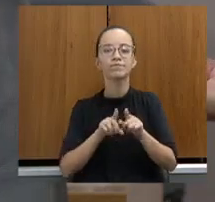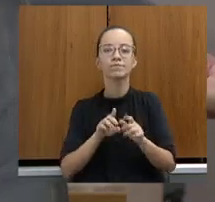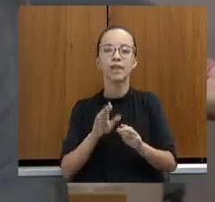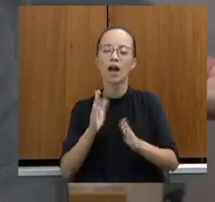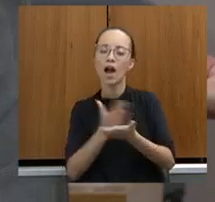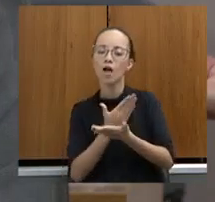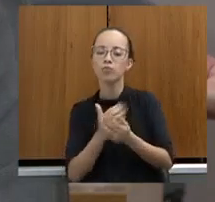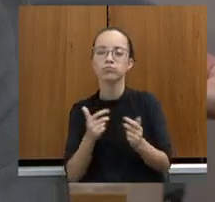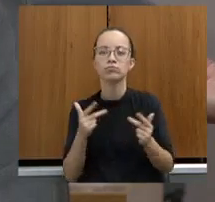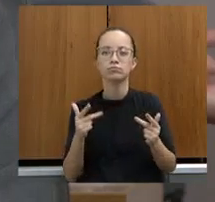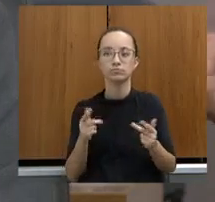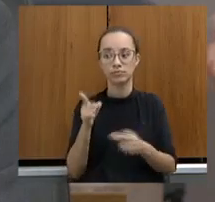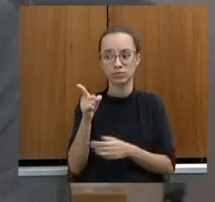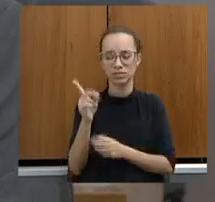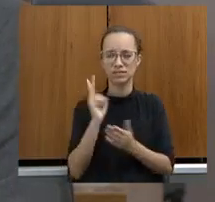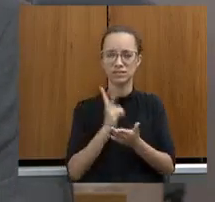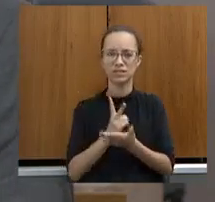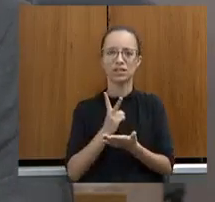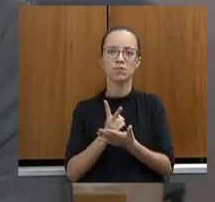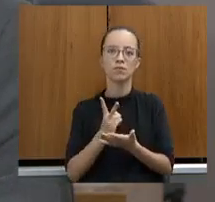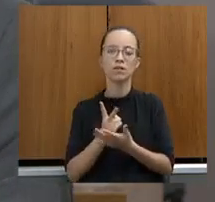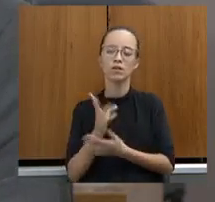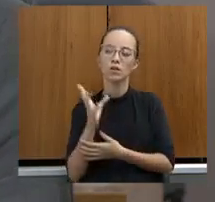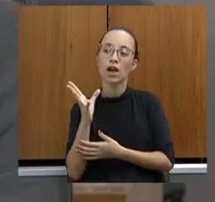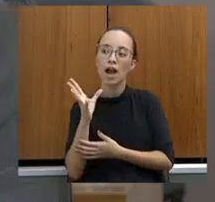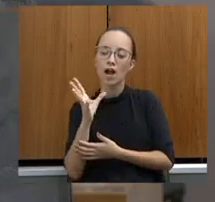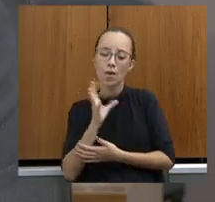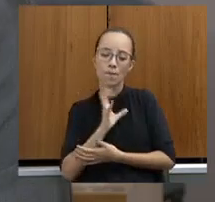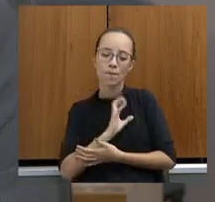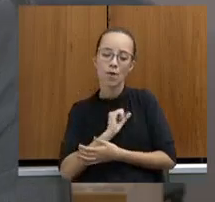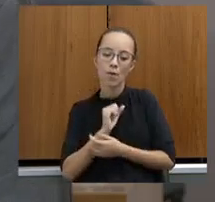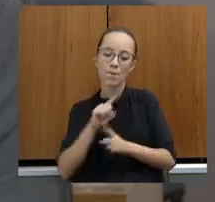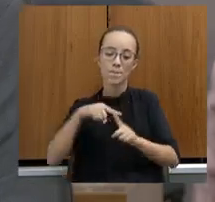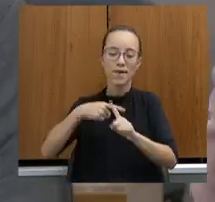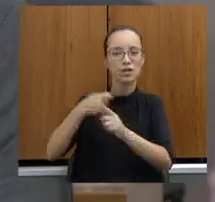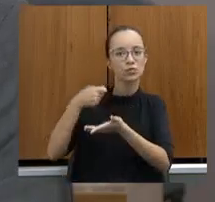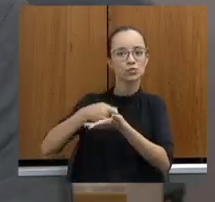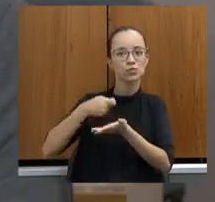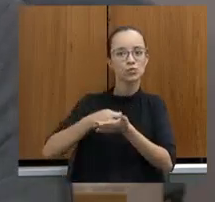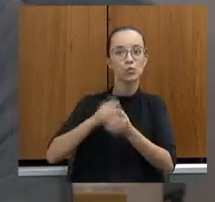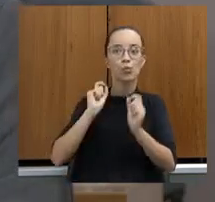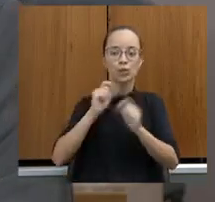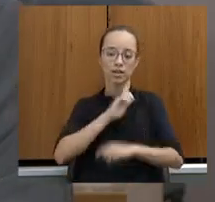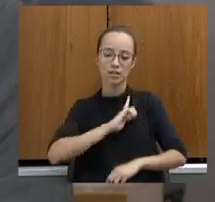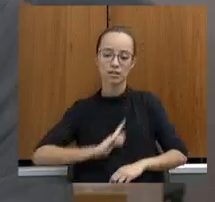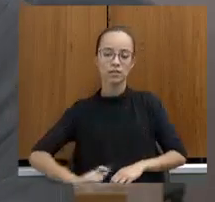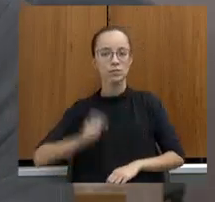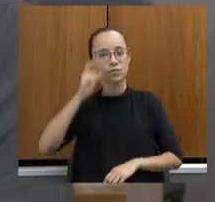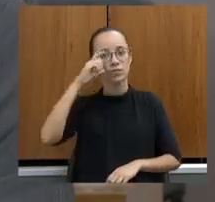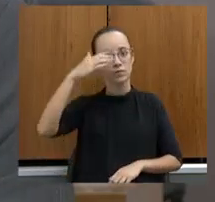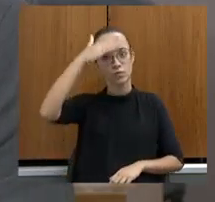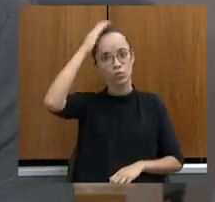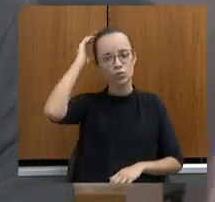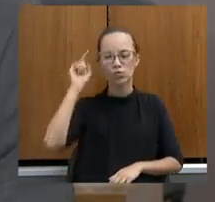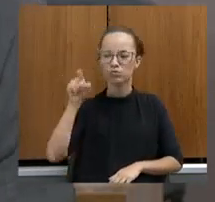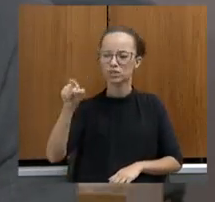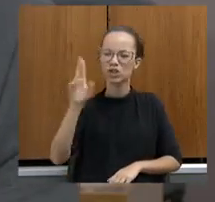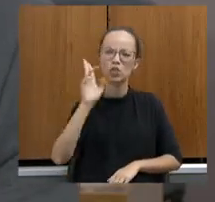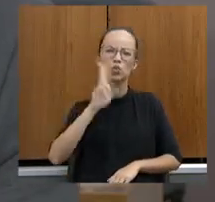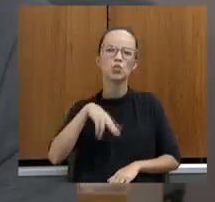algumas coisas e você sempre teve uma relação de amor exigente com o nosso governo conosco Governador Romeu Zema nunca colocou